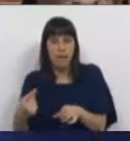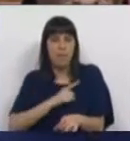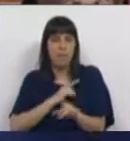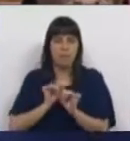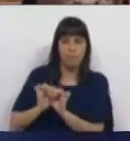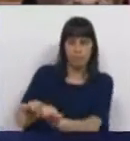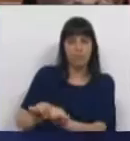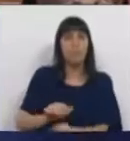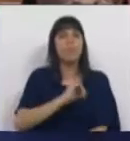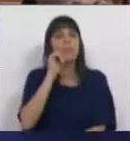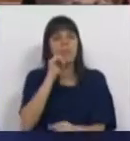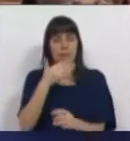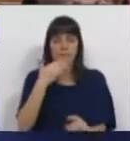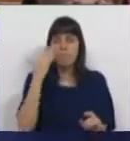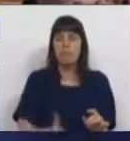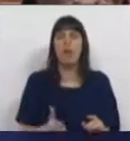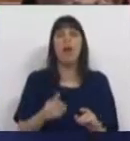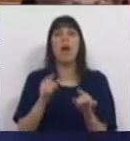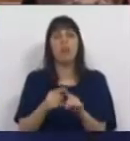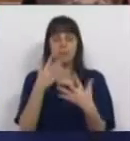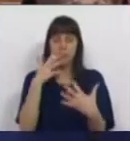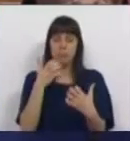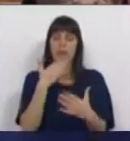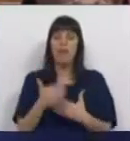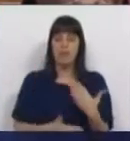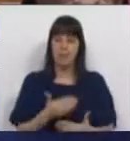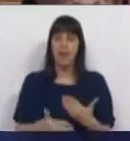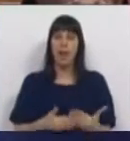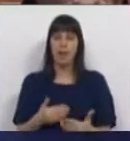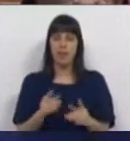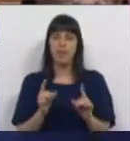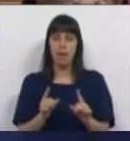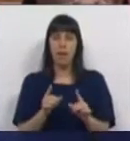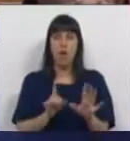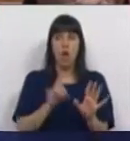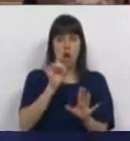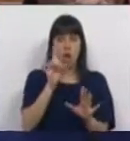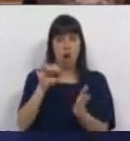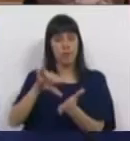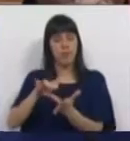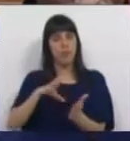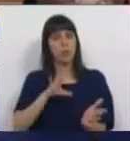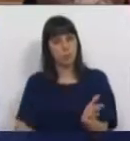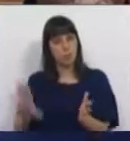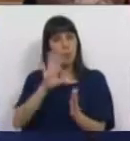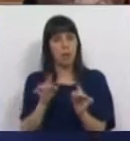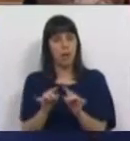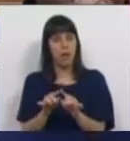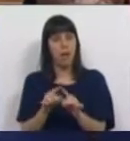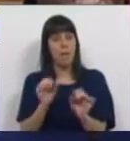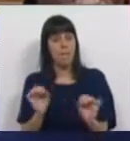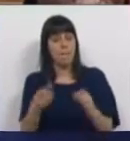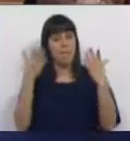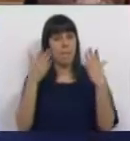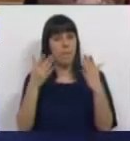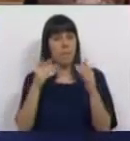privatização sempre foi tenaz e com assinalável eficácia, sobretudo no norte e no centro do país. As